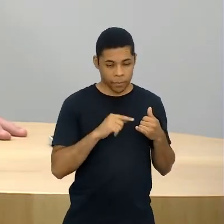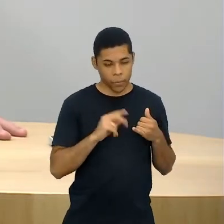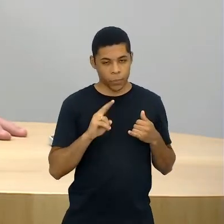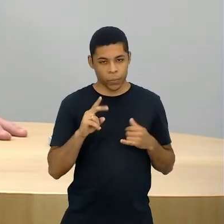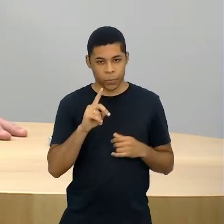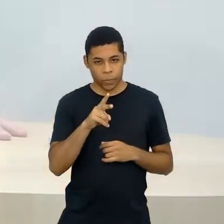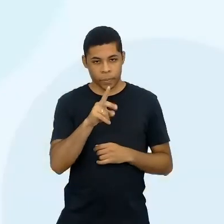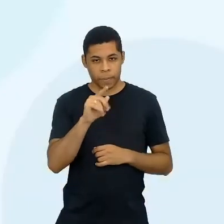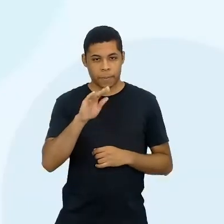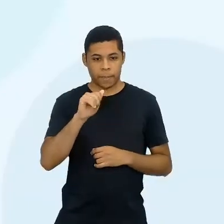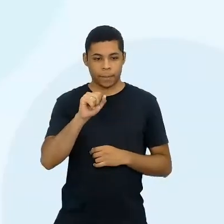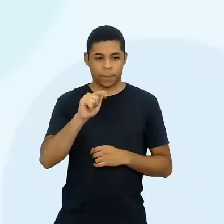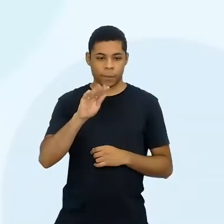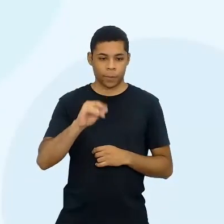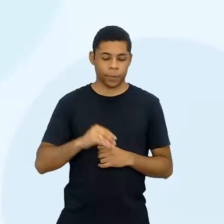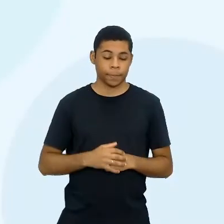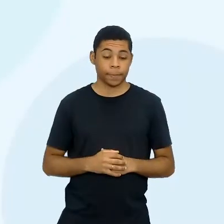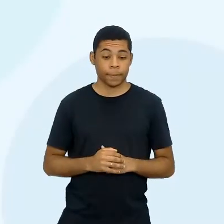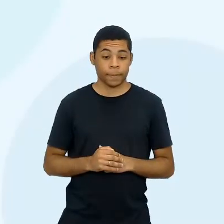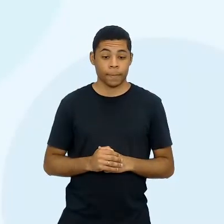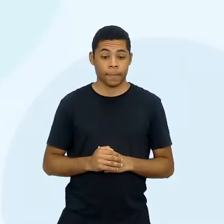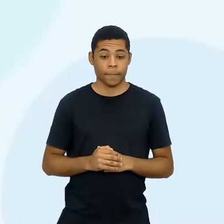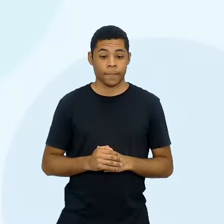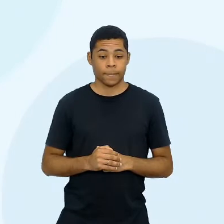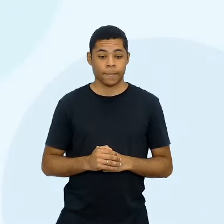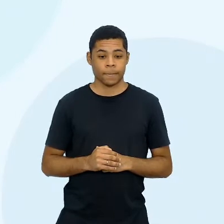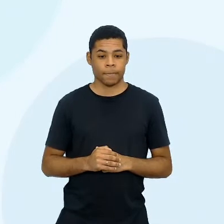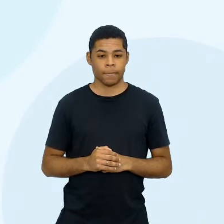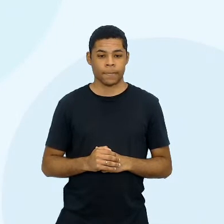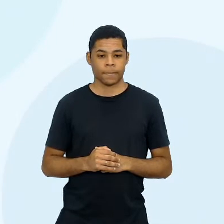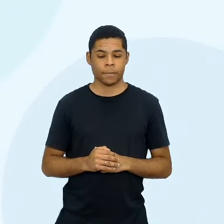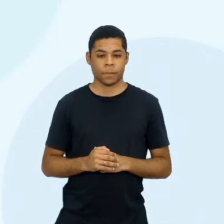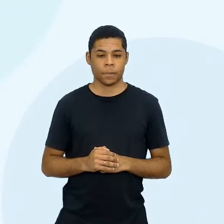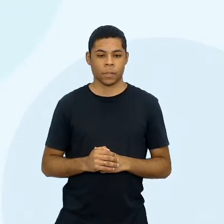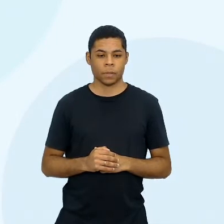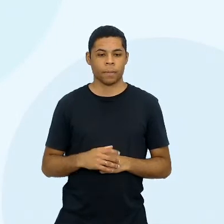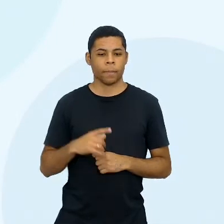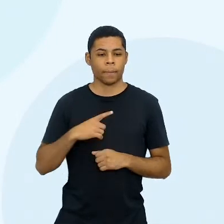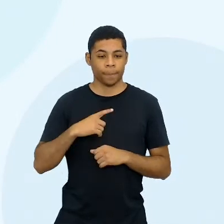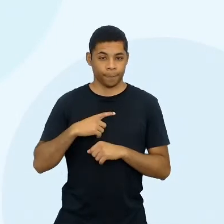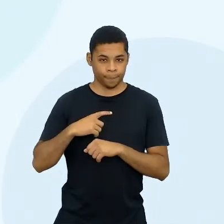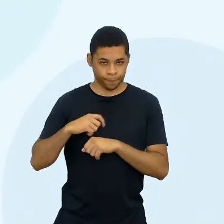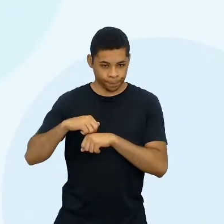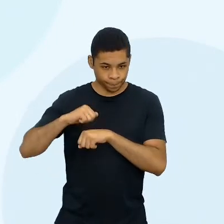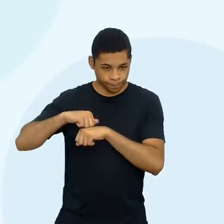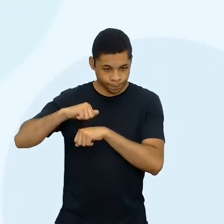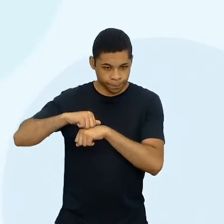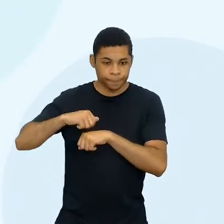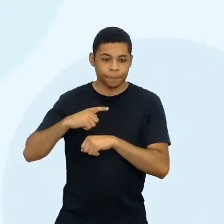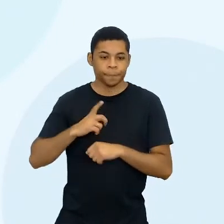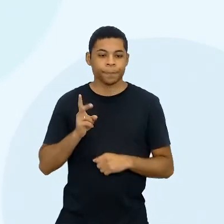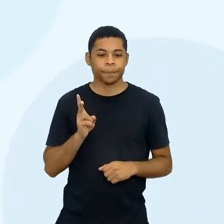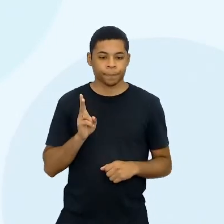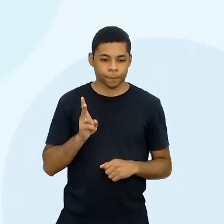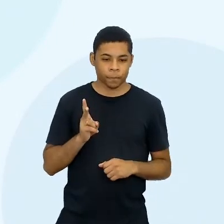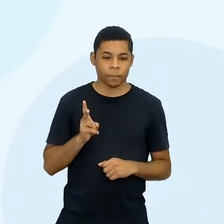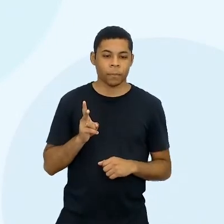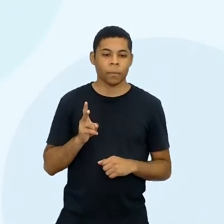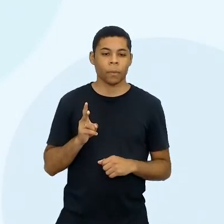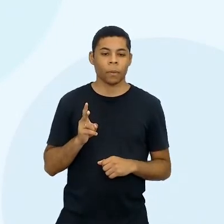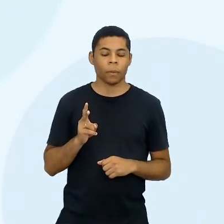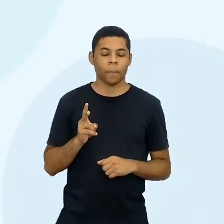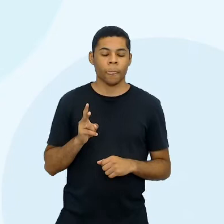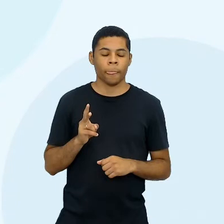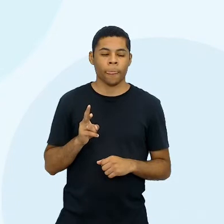aí. Pode colocar aí na tela, por gentileza. As rochas vulcânicas costumam conter cavidades formadas por gases